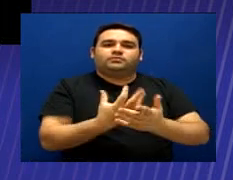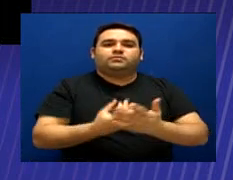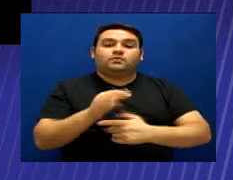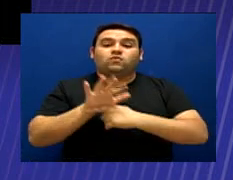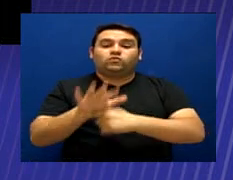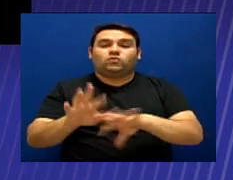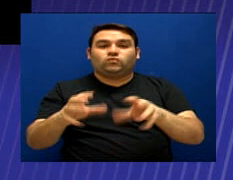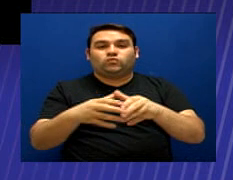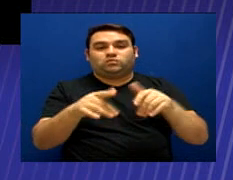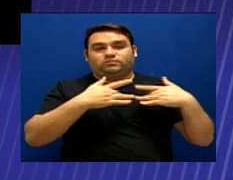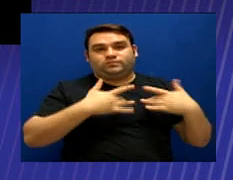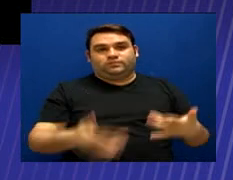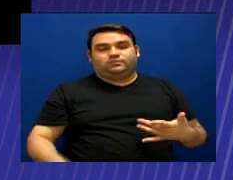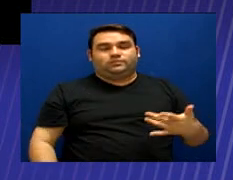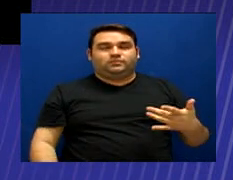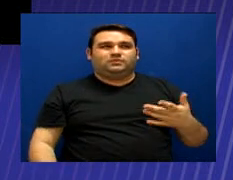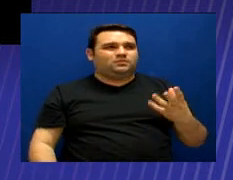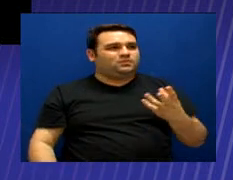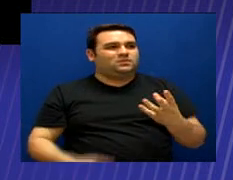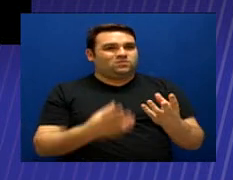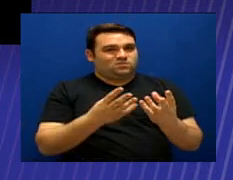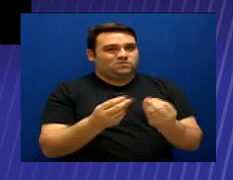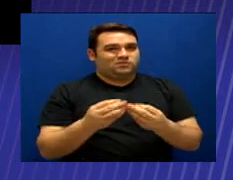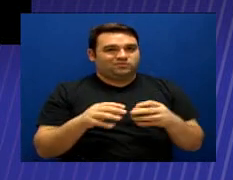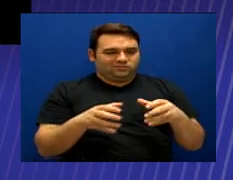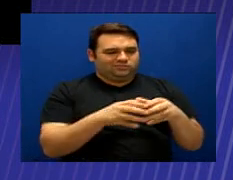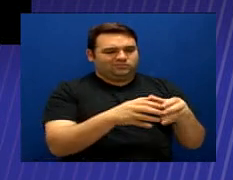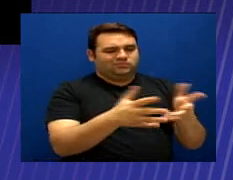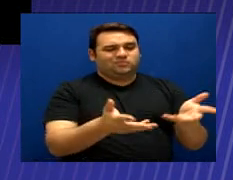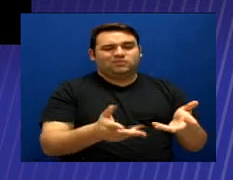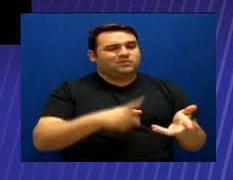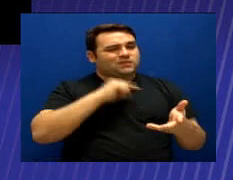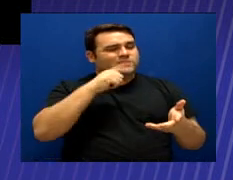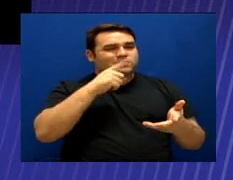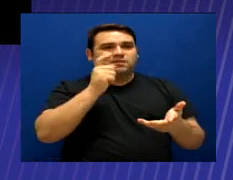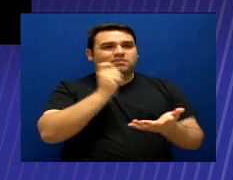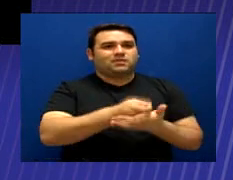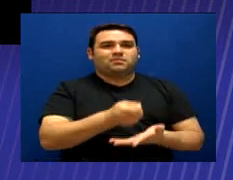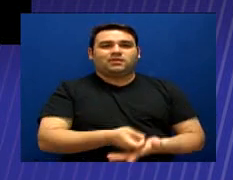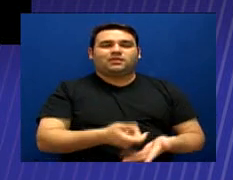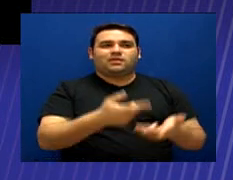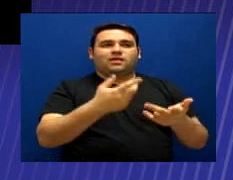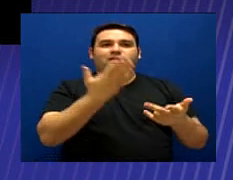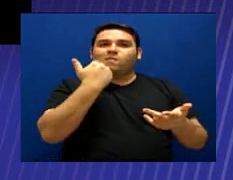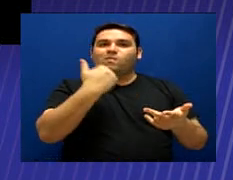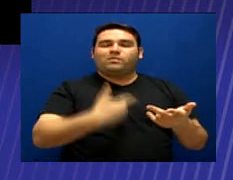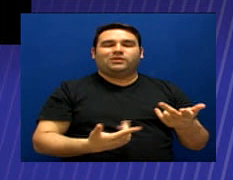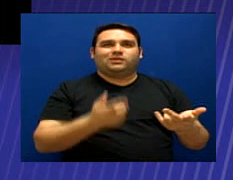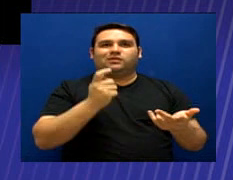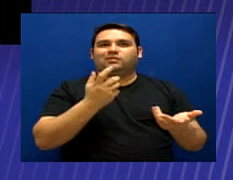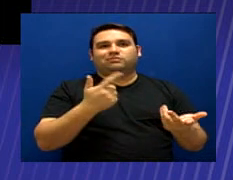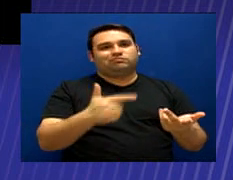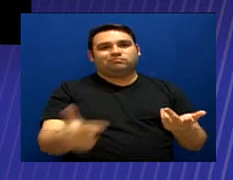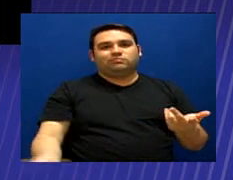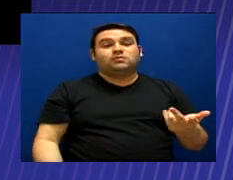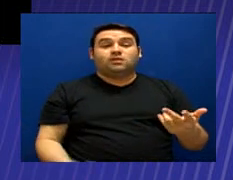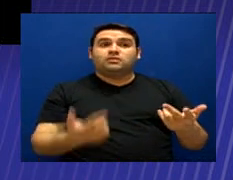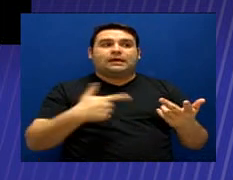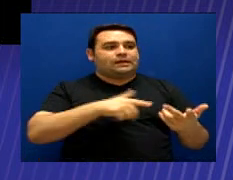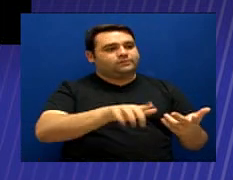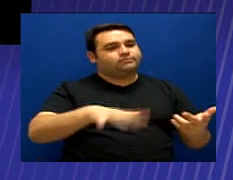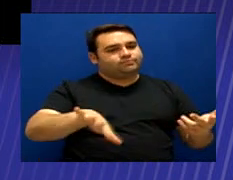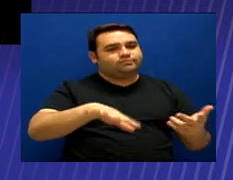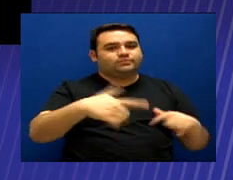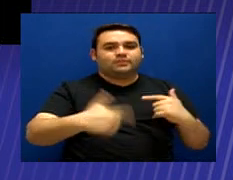auxílio a essas entidades. Tem muitas entidades hoje que não conseguem nem pagar a conta da ração e estão fazendo um